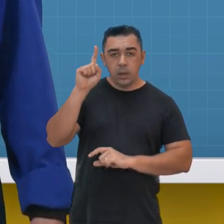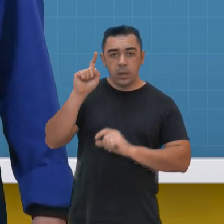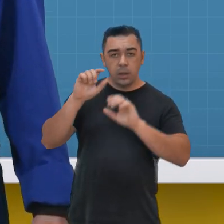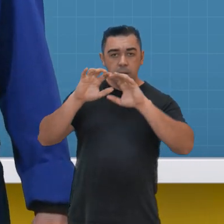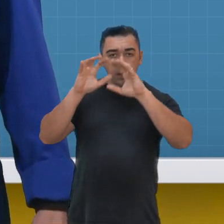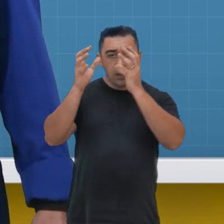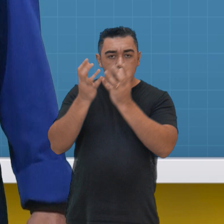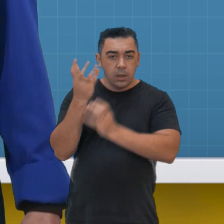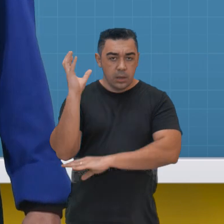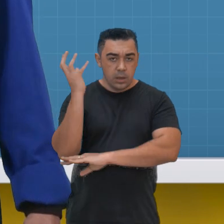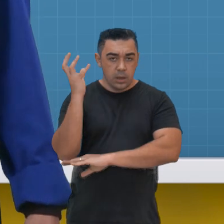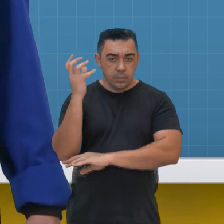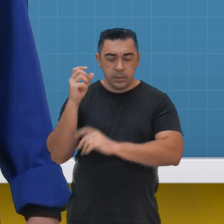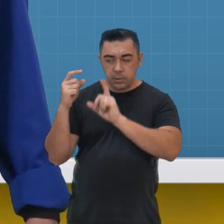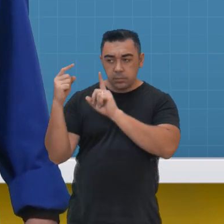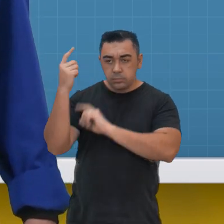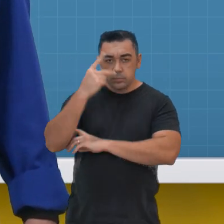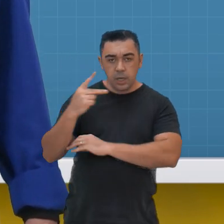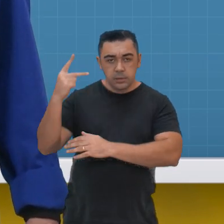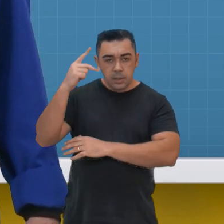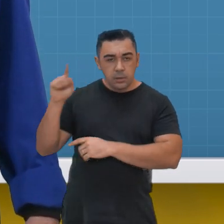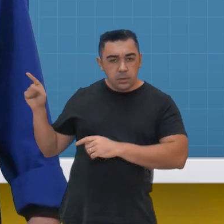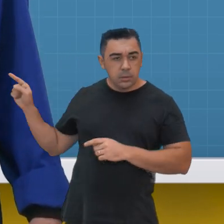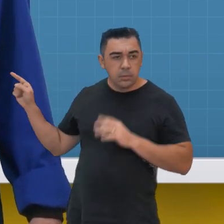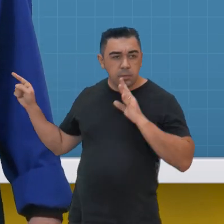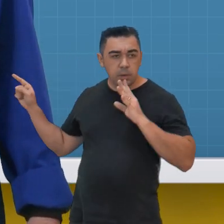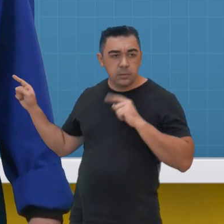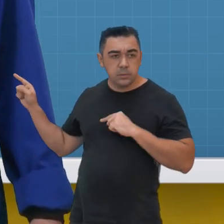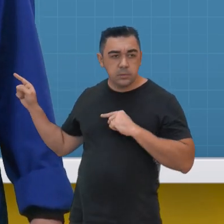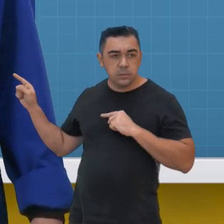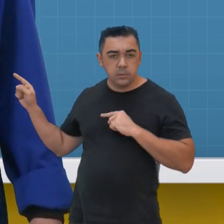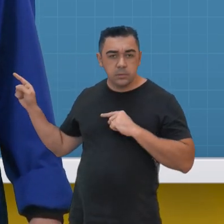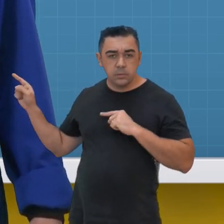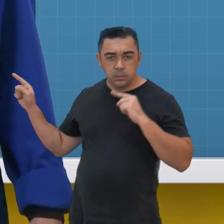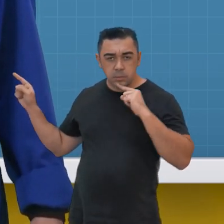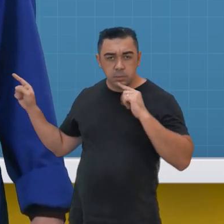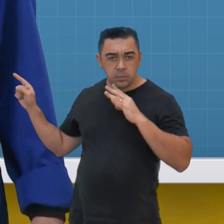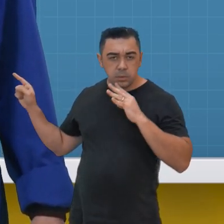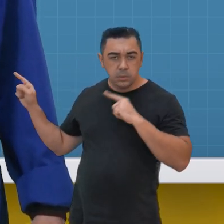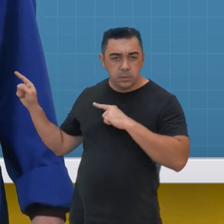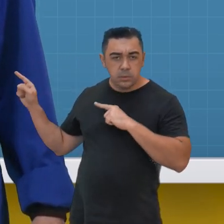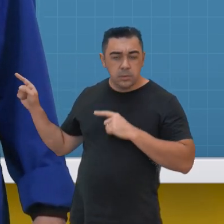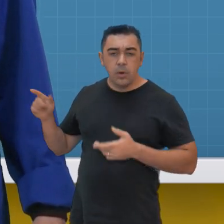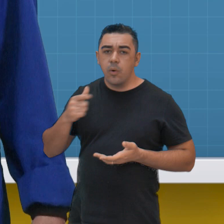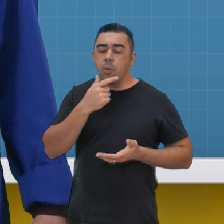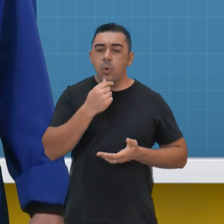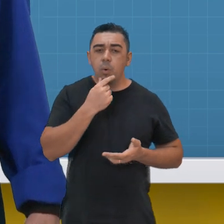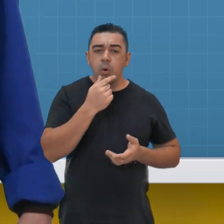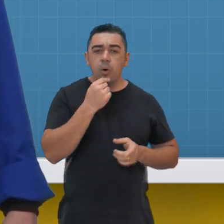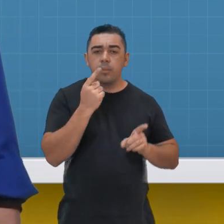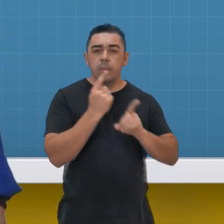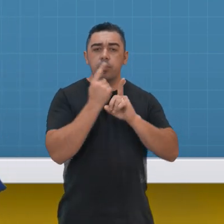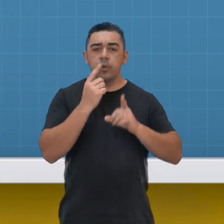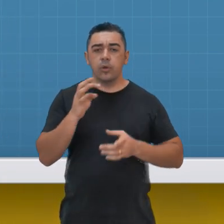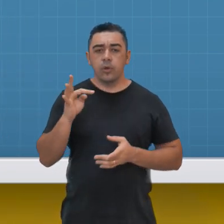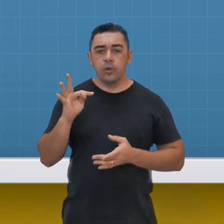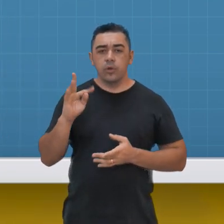lâmpada e a figura de alguém aqui. Sabe quem é essa pessoa? Thomas